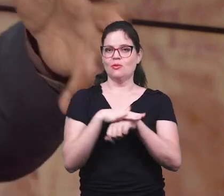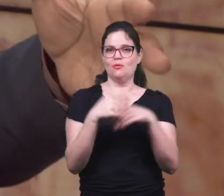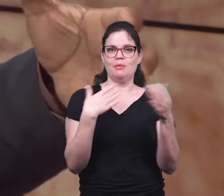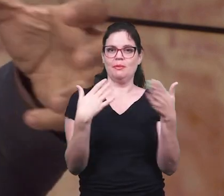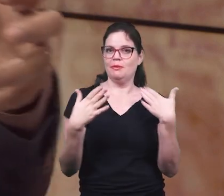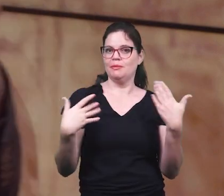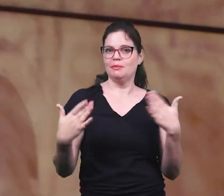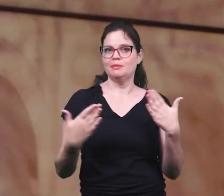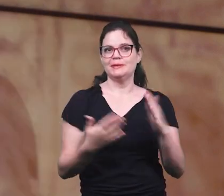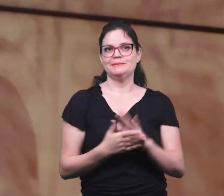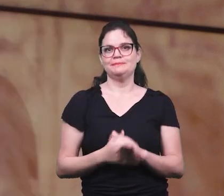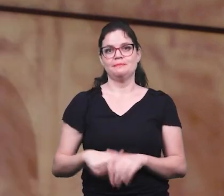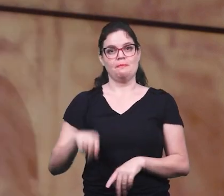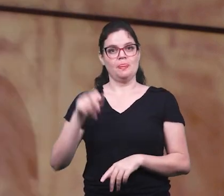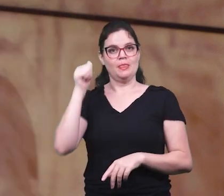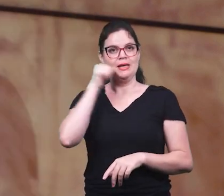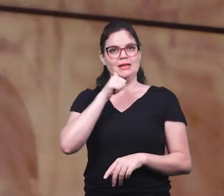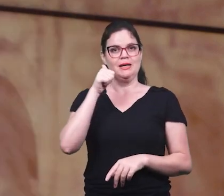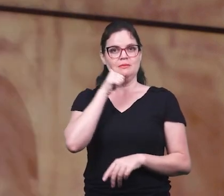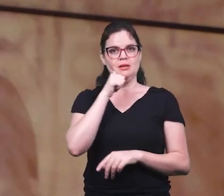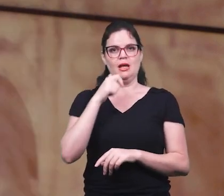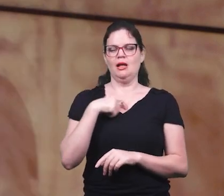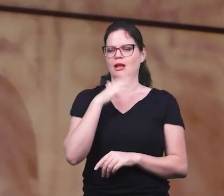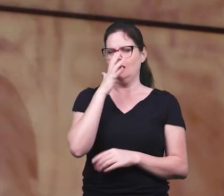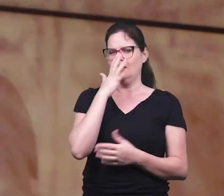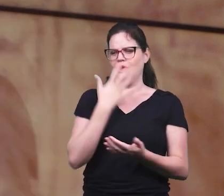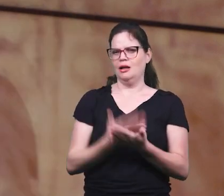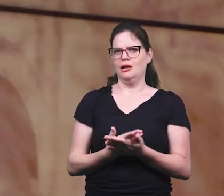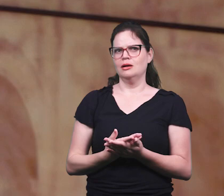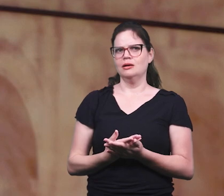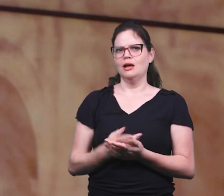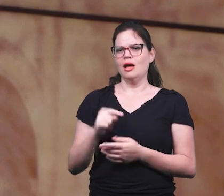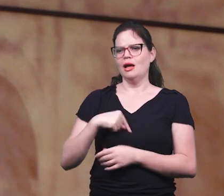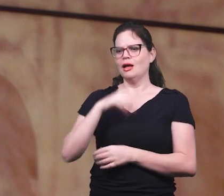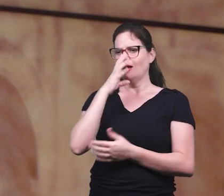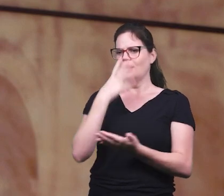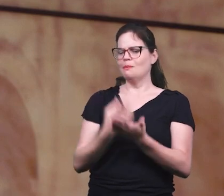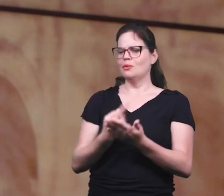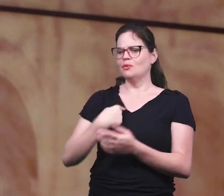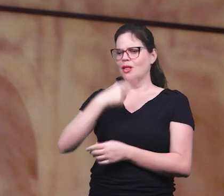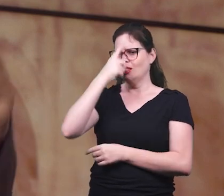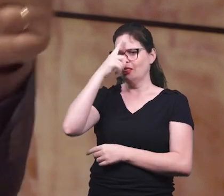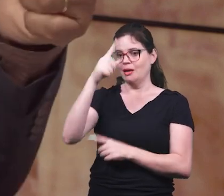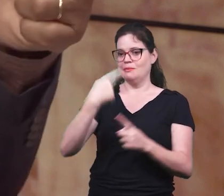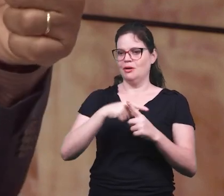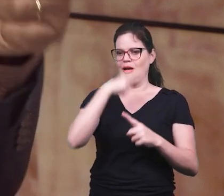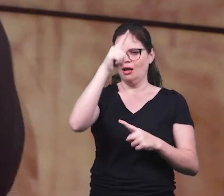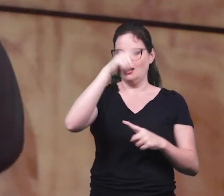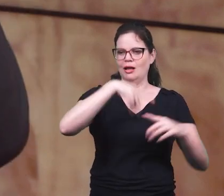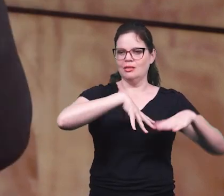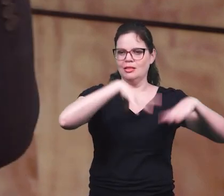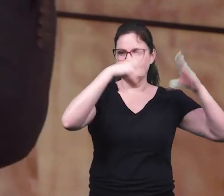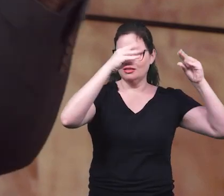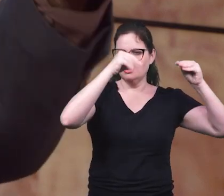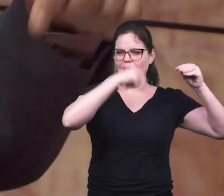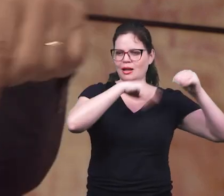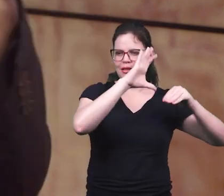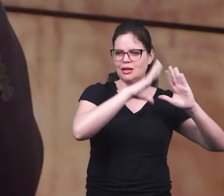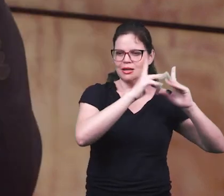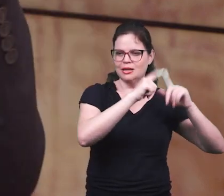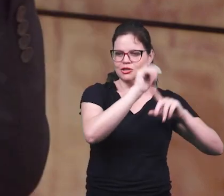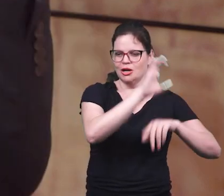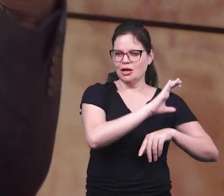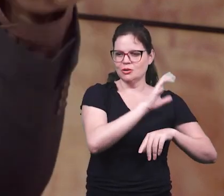trocar ideias. E ela tinha o seguinte, ela já admirava Lutero pelas ideias dele, certo? No convento lá, já ouvia falar de Lutero,